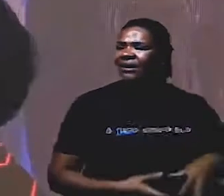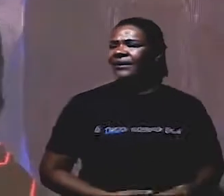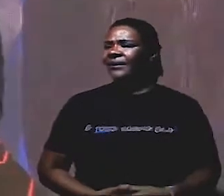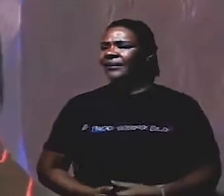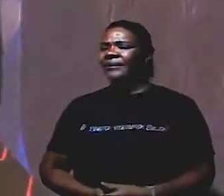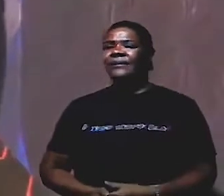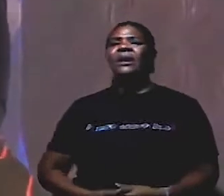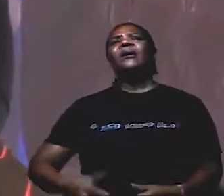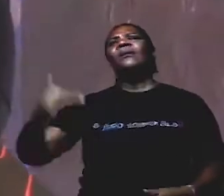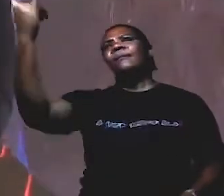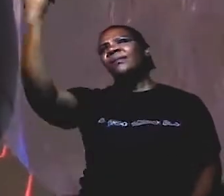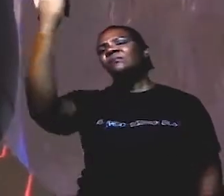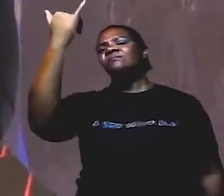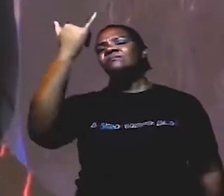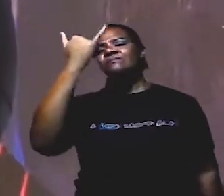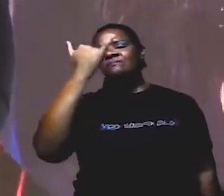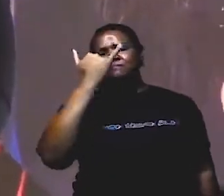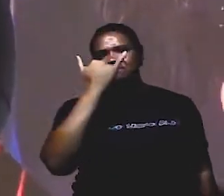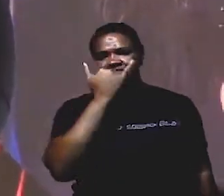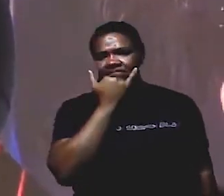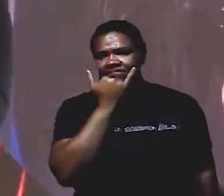errar. Perdoa-me,